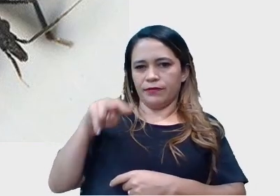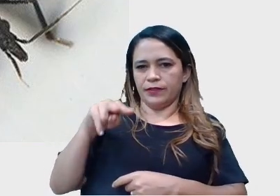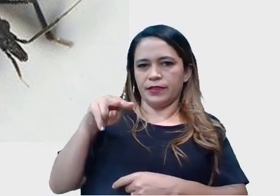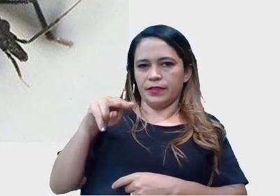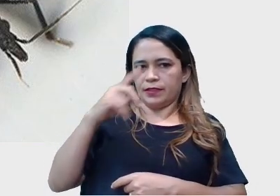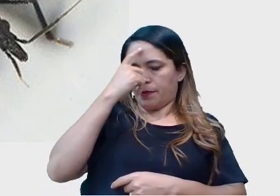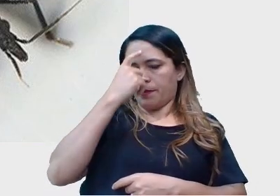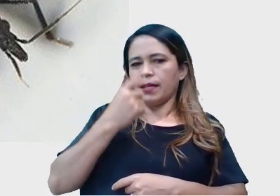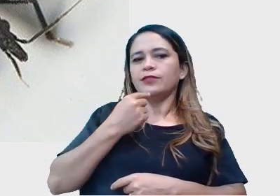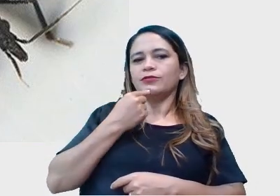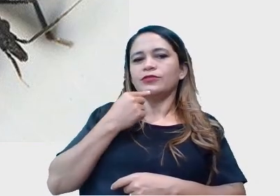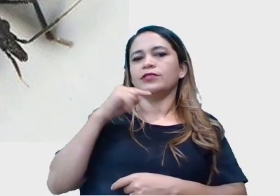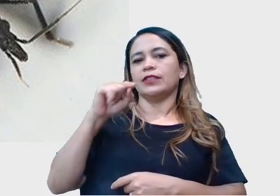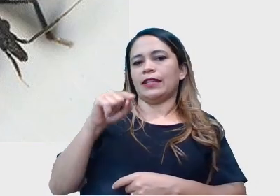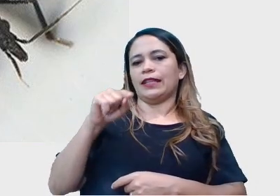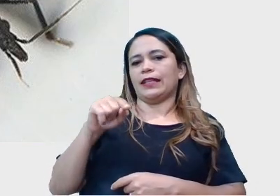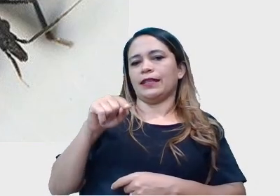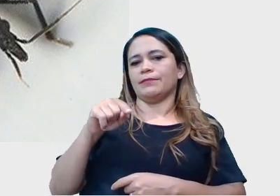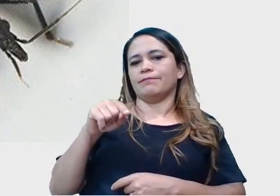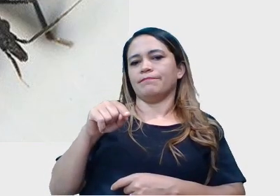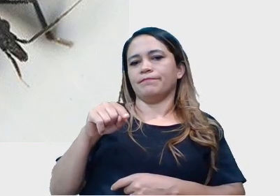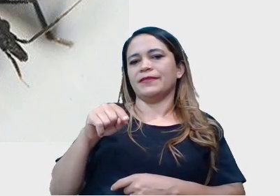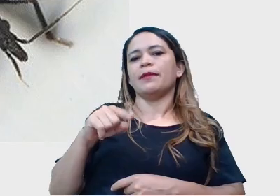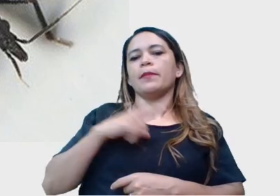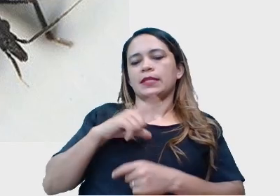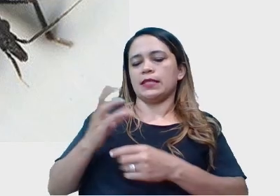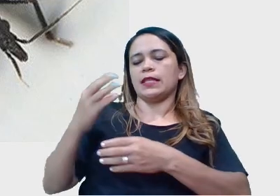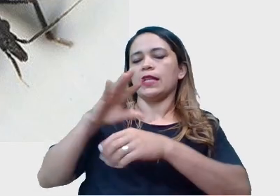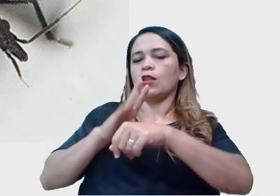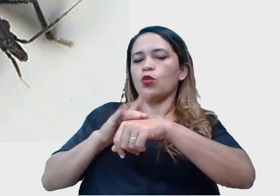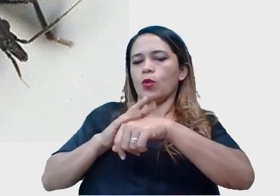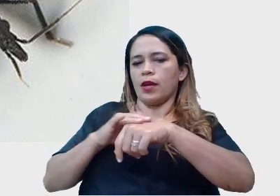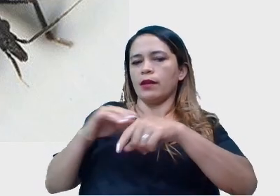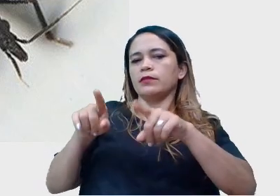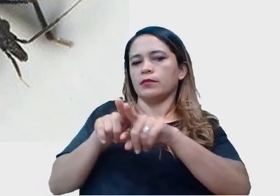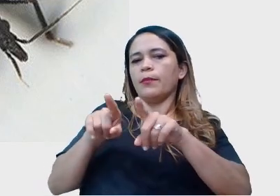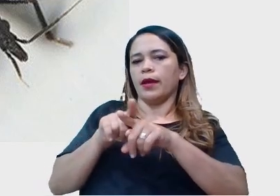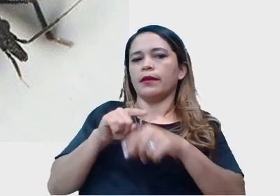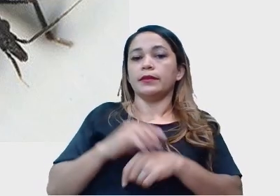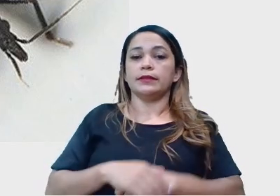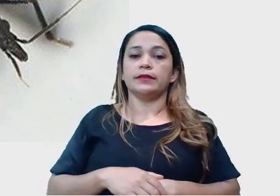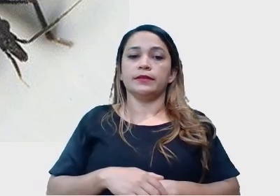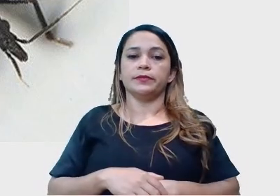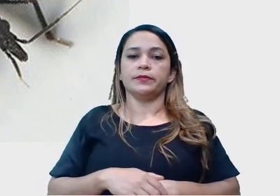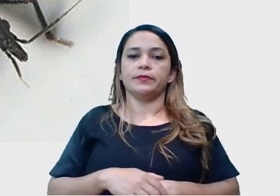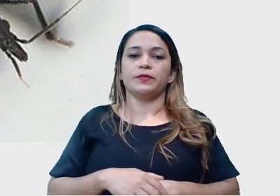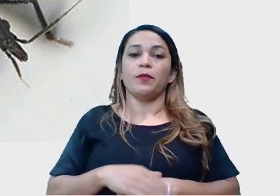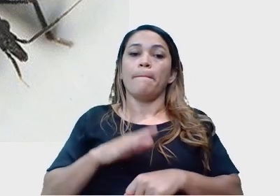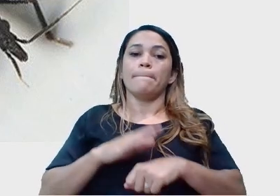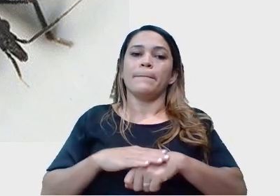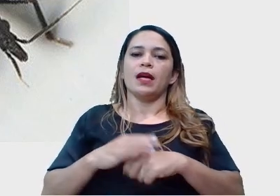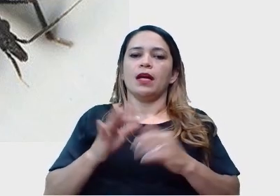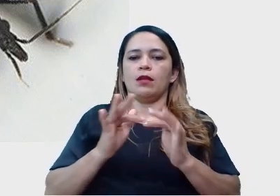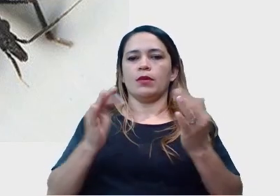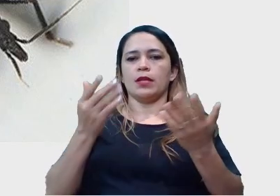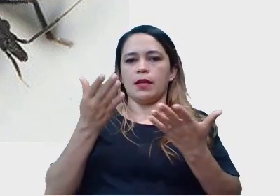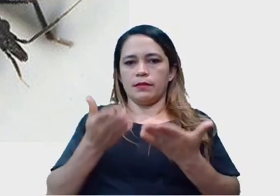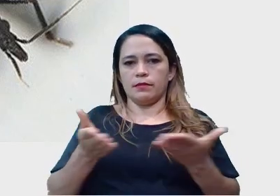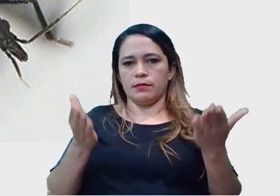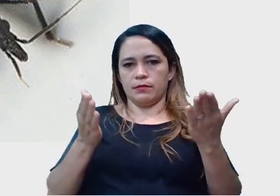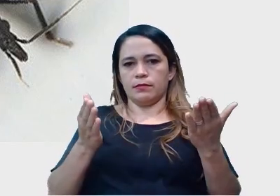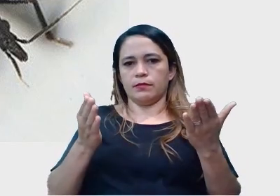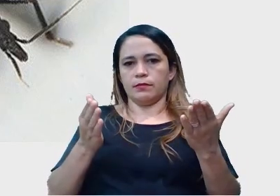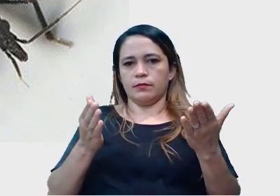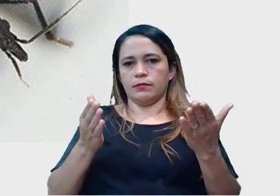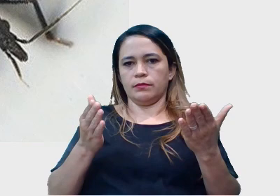minha figura aqui, ó, ele tem que estar com o protozoário para a gente conseguir pegar a doença. A espécie mais comum é essa daqui, ó, esse